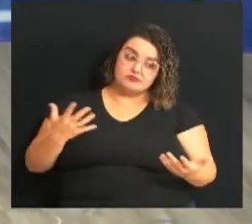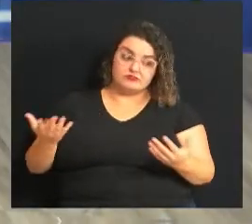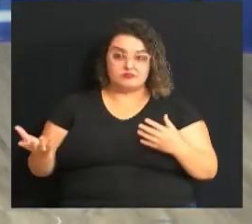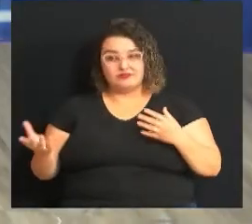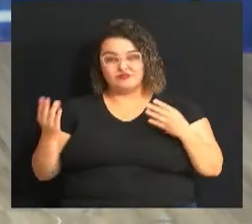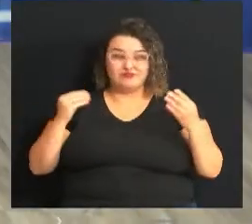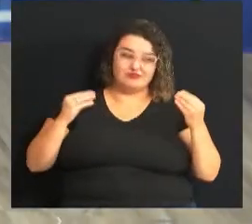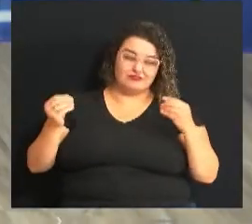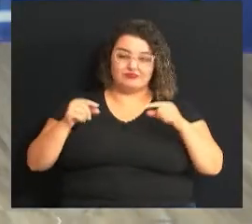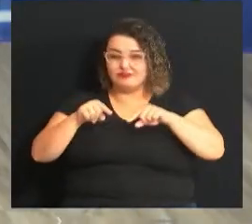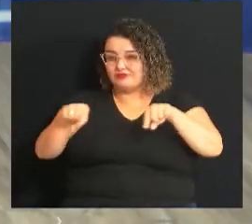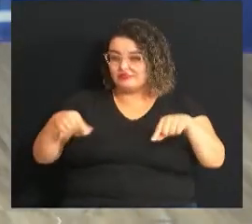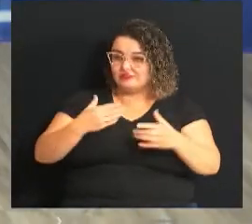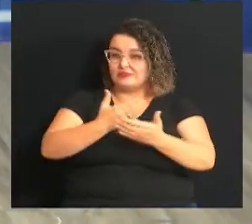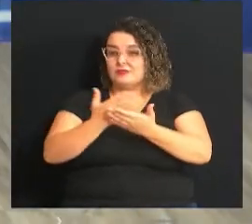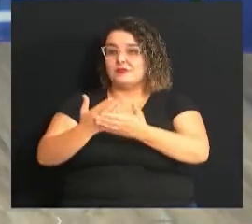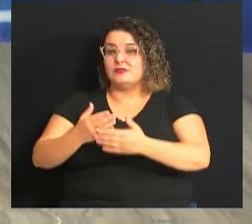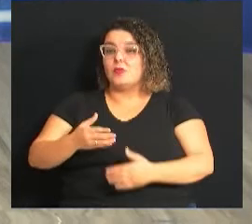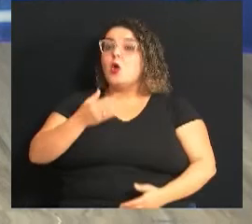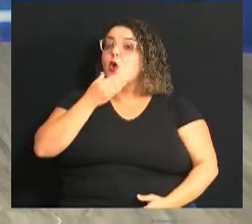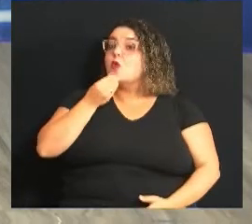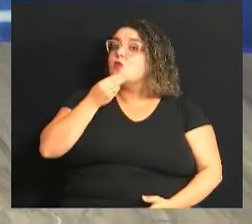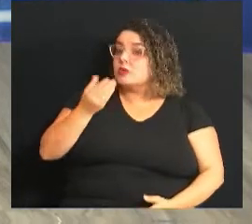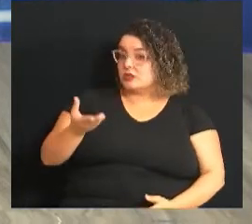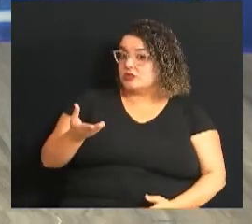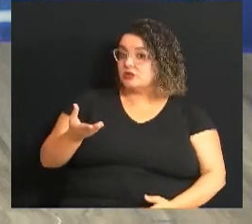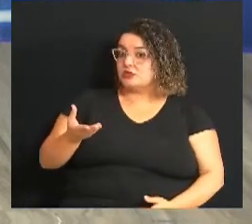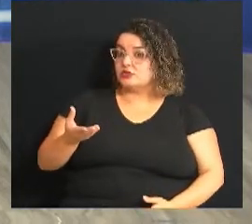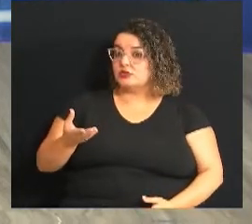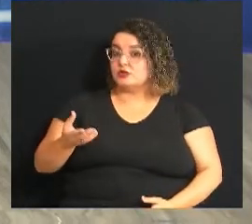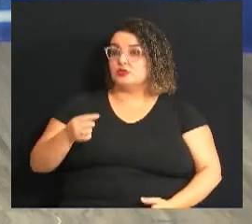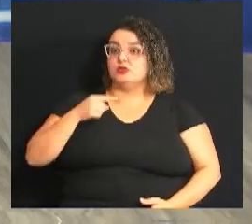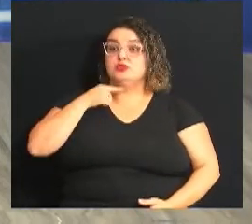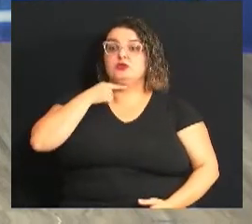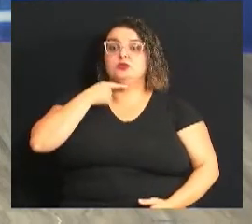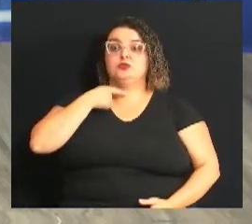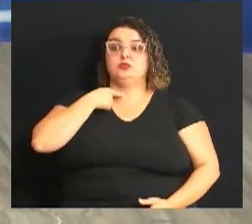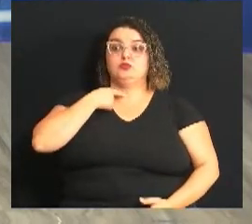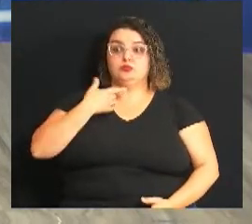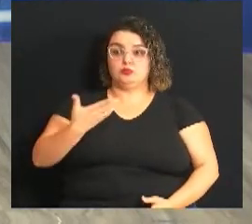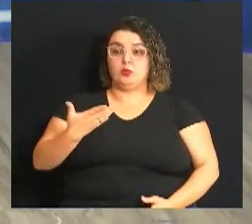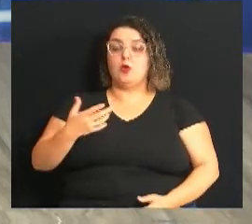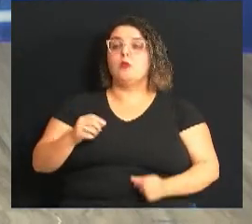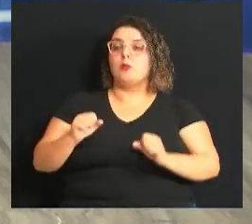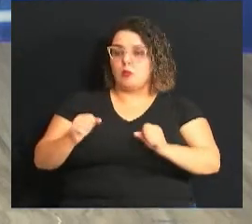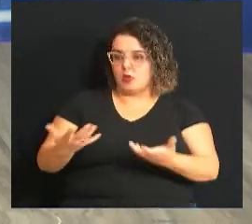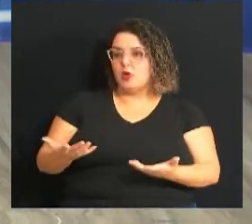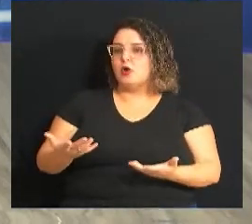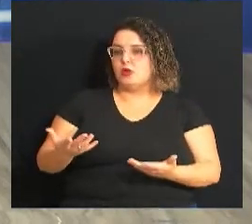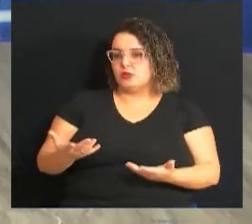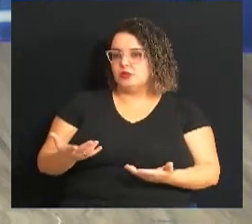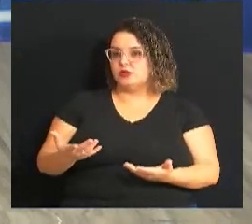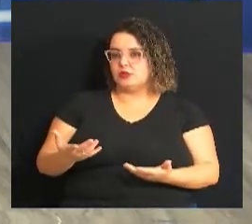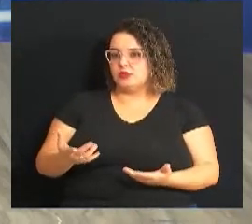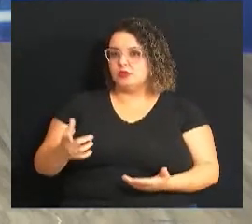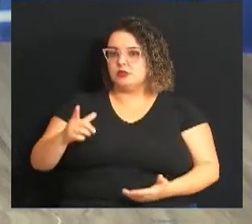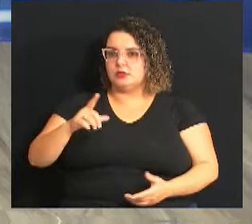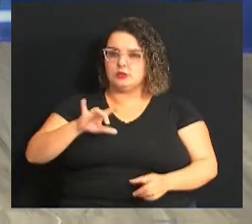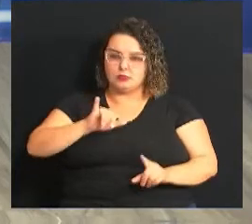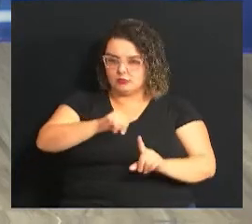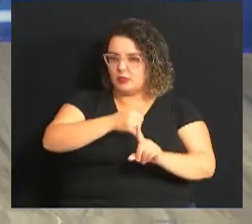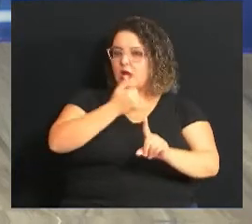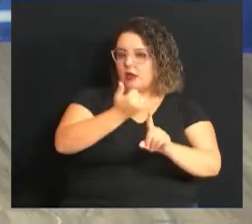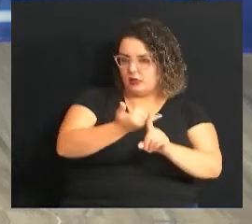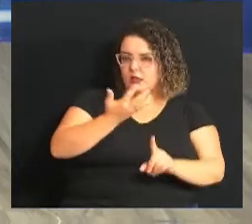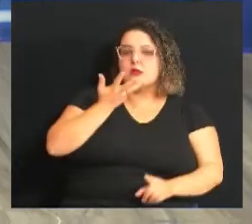na sala, ou então o menino que já tem o pomo desenvolvido pode acabar ali tendo um bullying, a criança